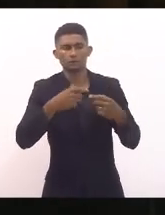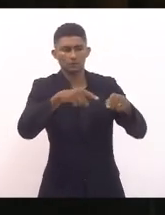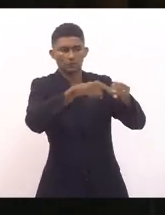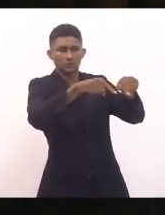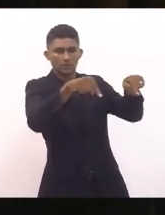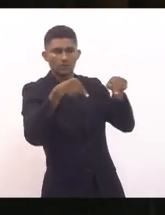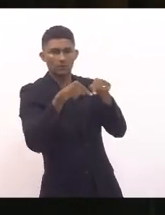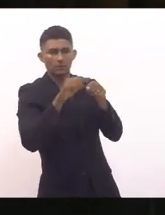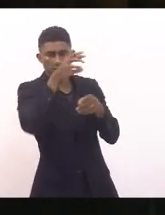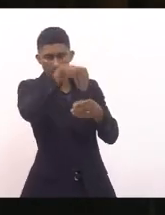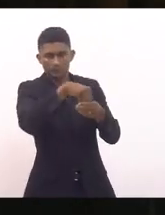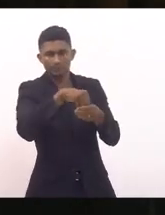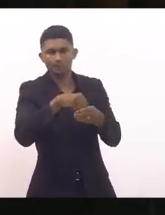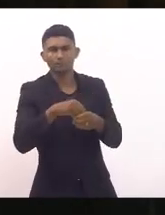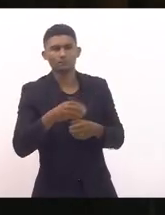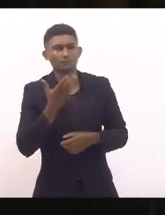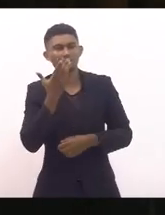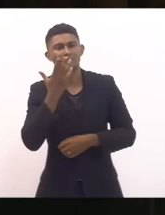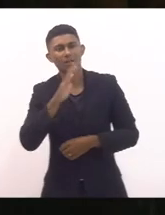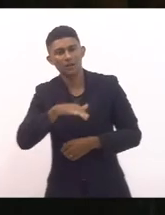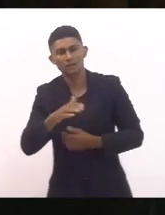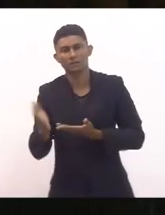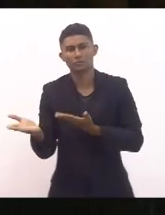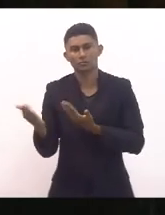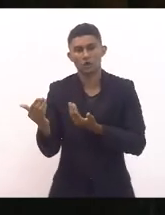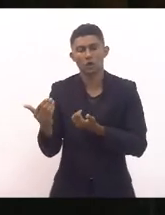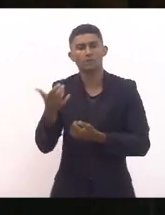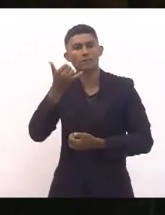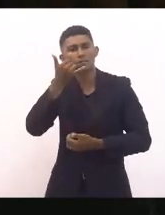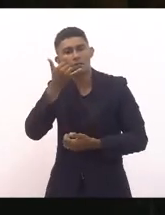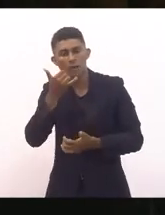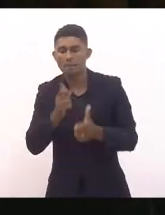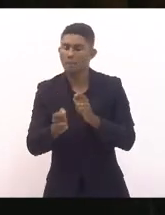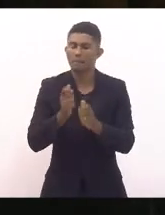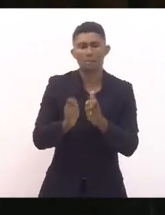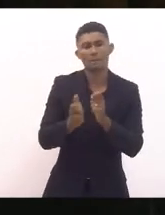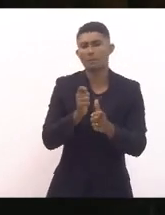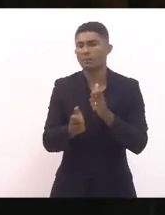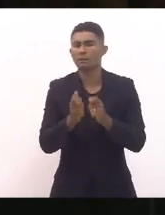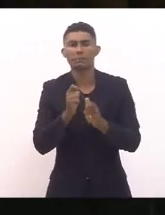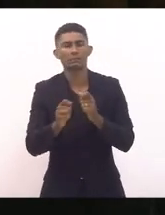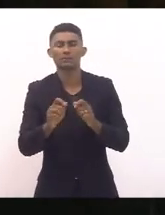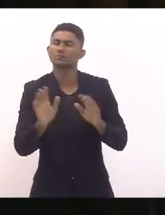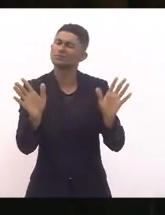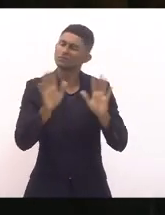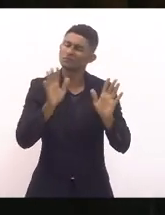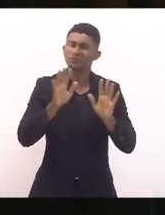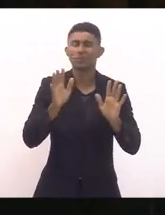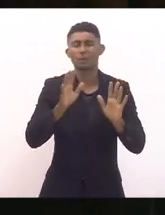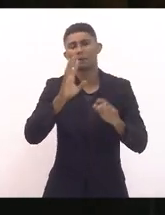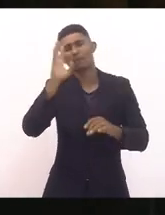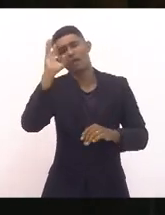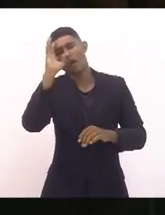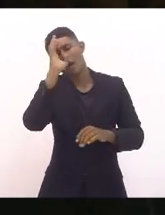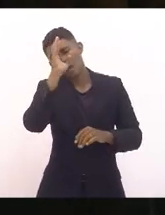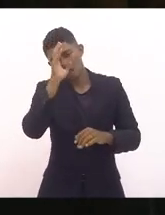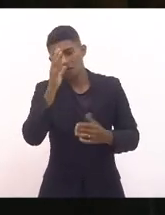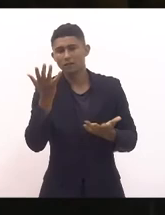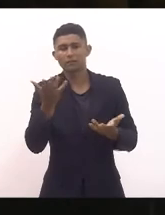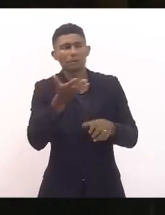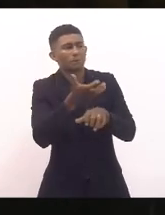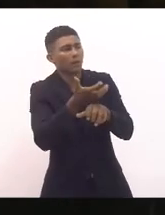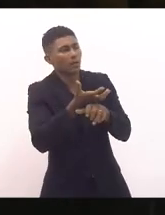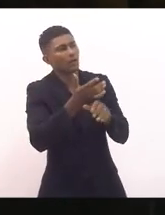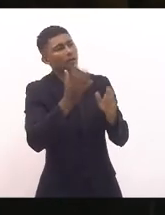aula não é para as crianças, para os jovens ficarem mexendo em celular, destoando a sua atenção das matérias. Não é